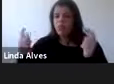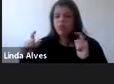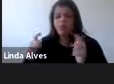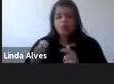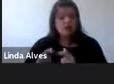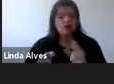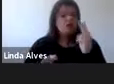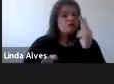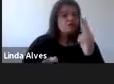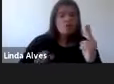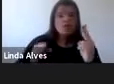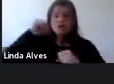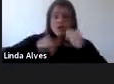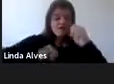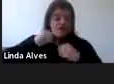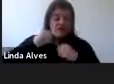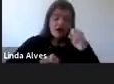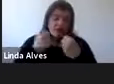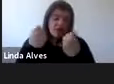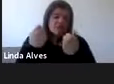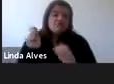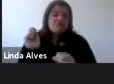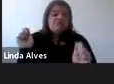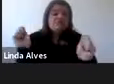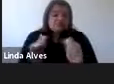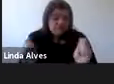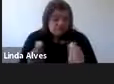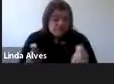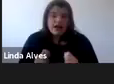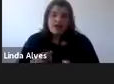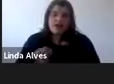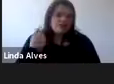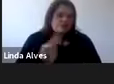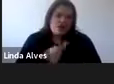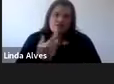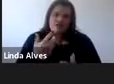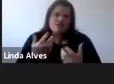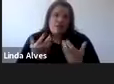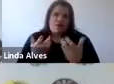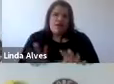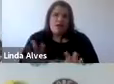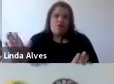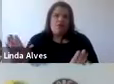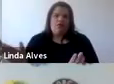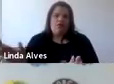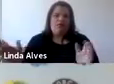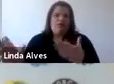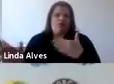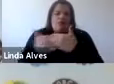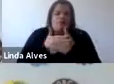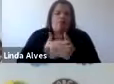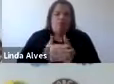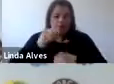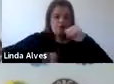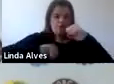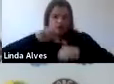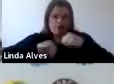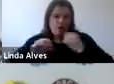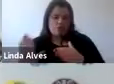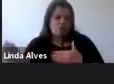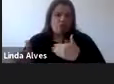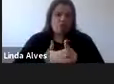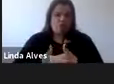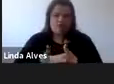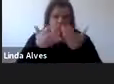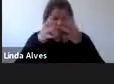seria o suficiente para manter no Brasil. E é claro, nós não queremos nem discutir essa hipótese de fechamento de planta, seja